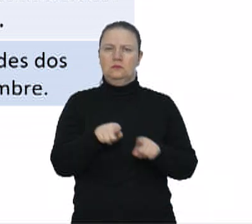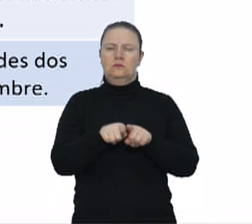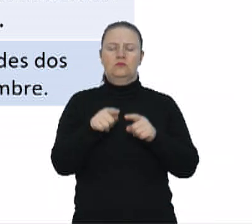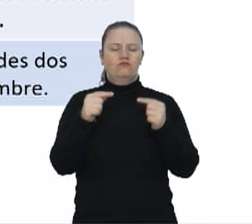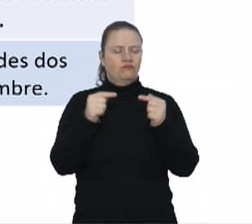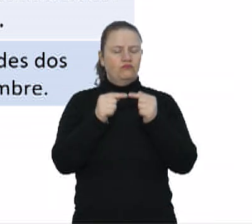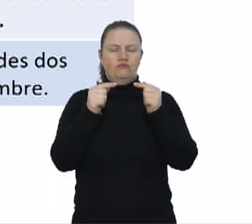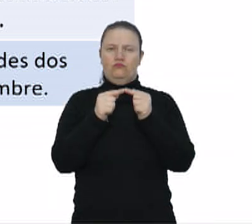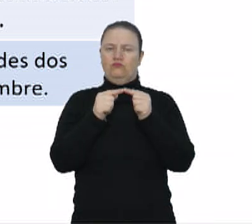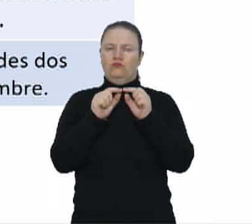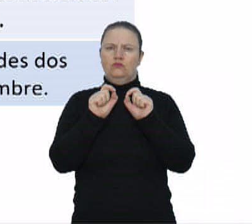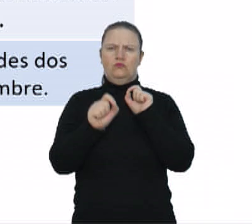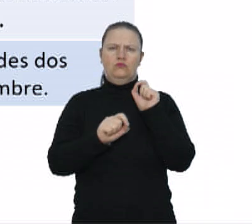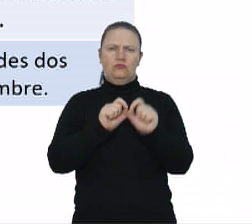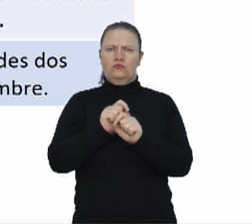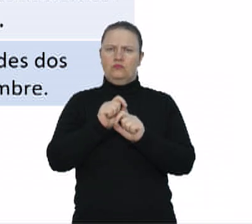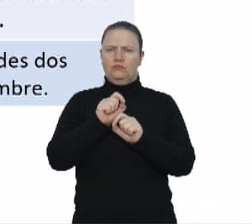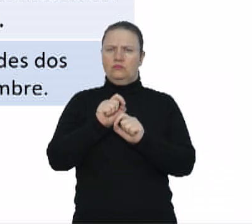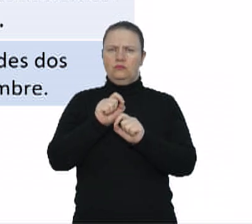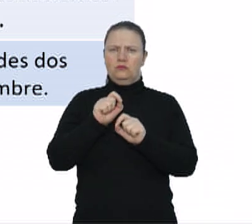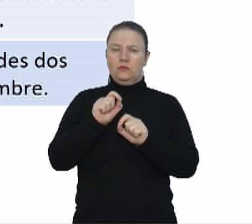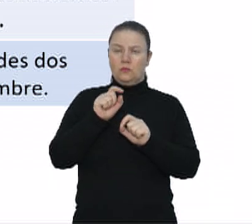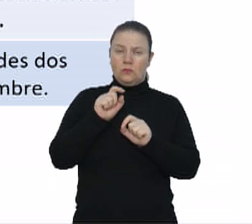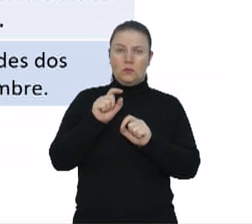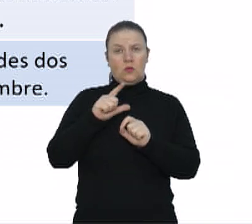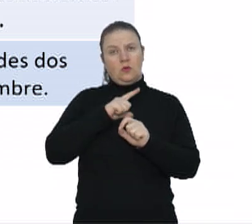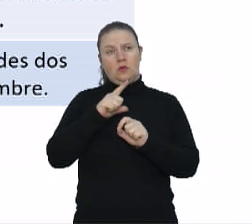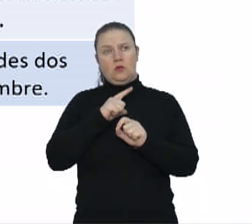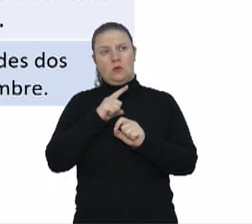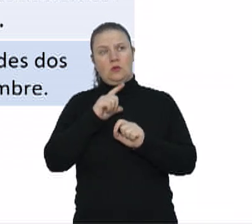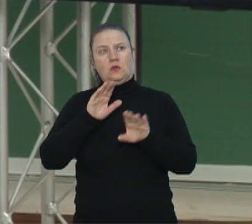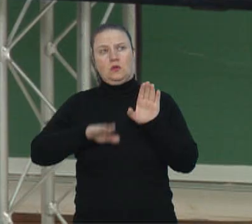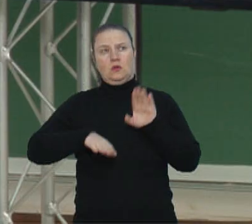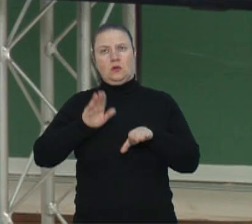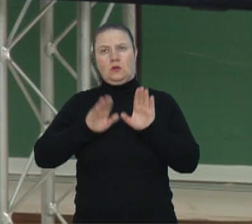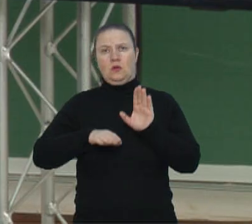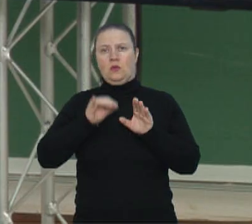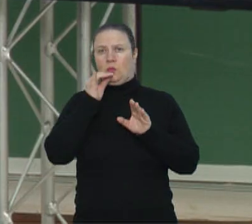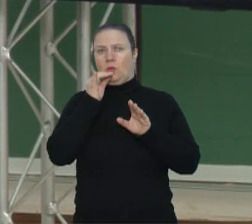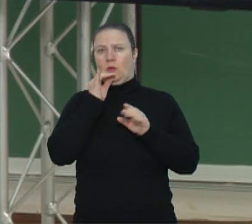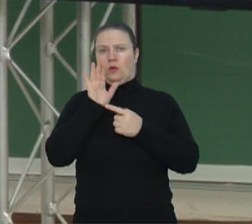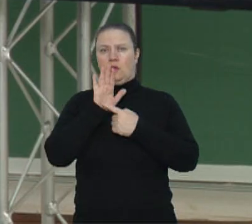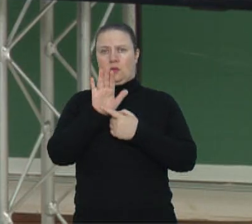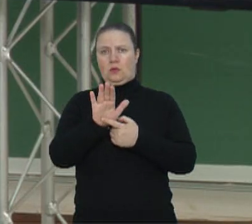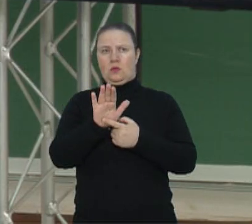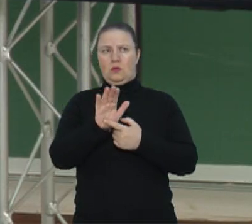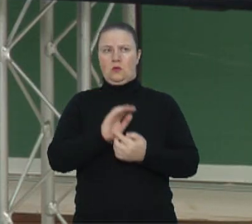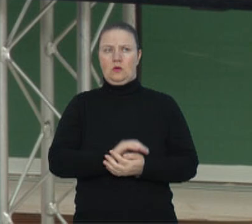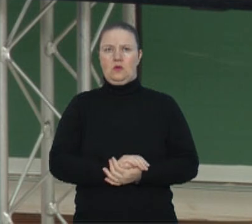o músico exerce em determinadas notas. Então, vou mostrar isso com palmas.